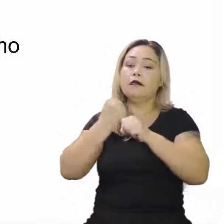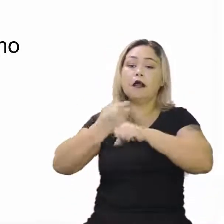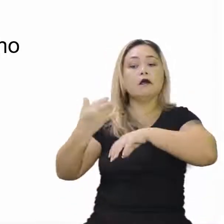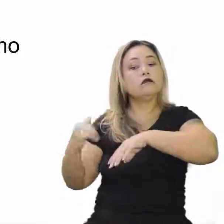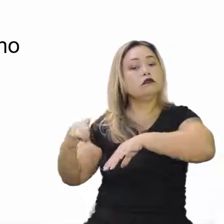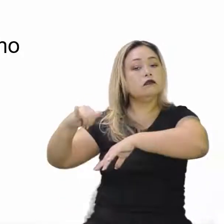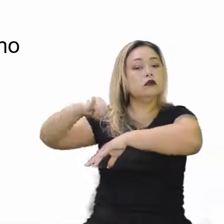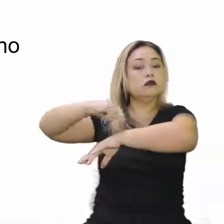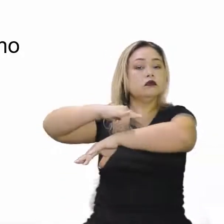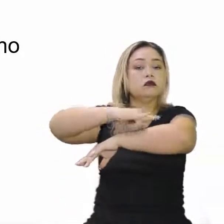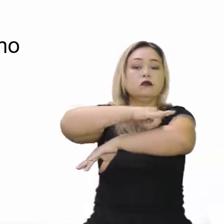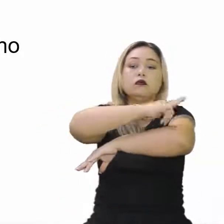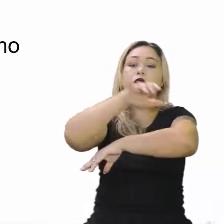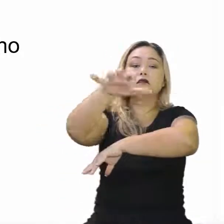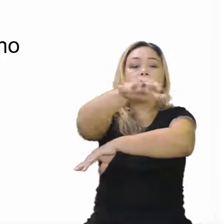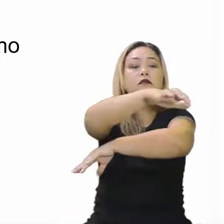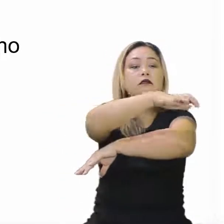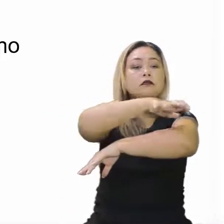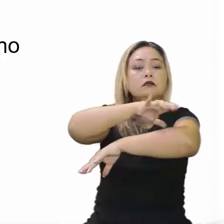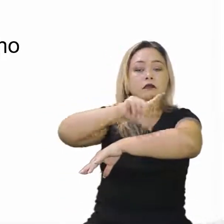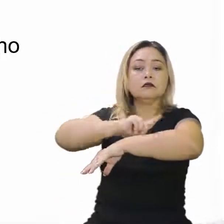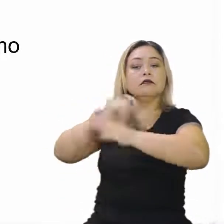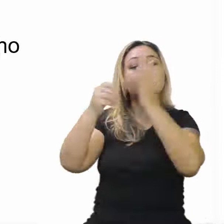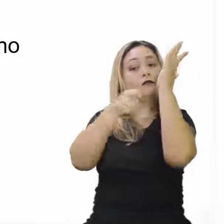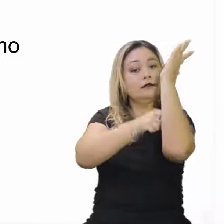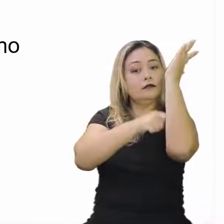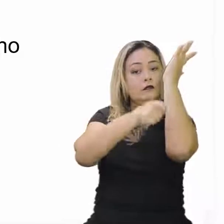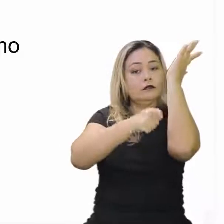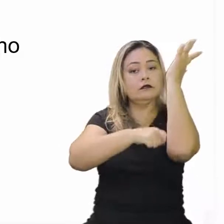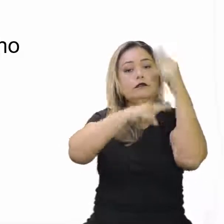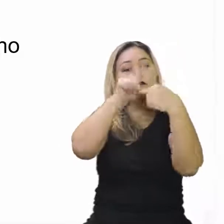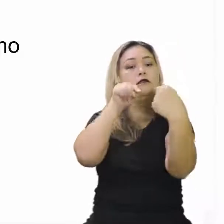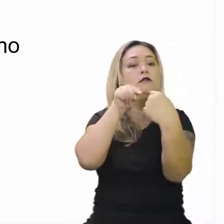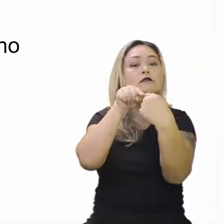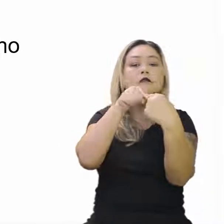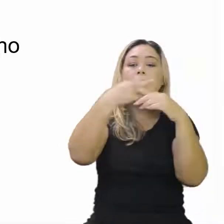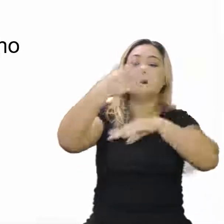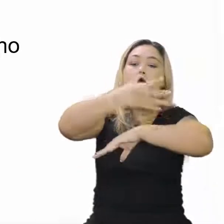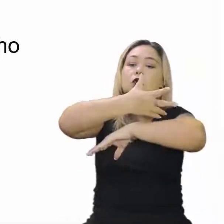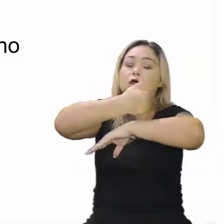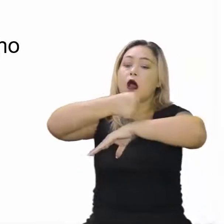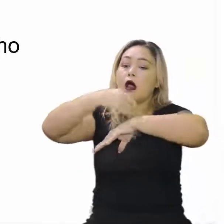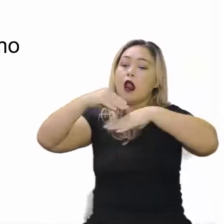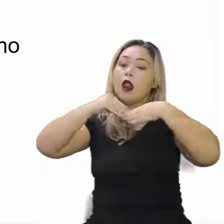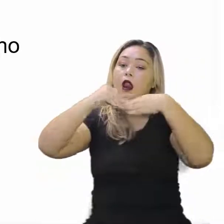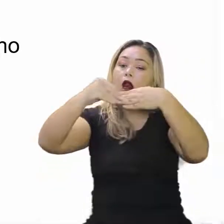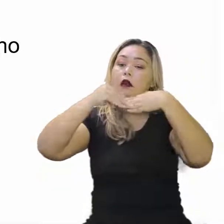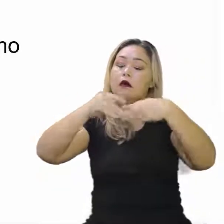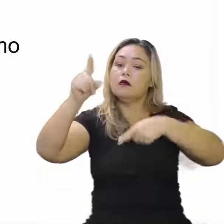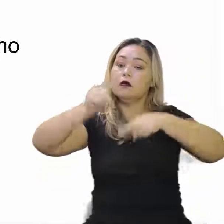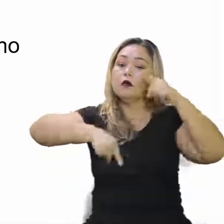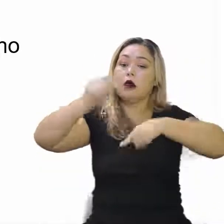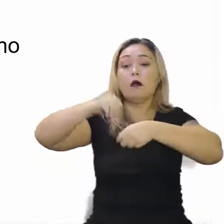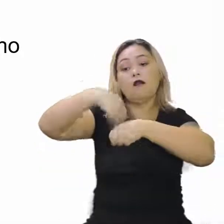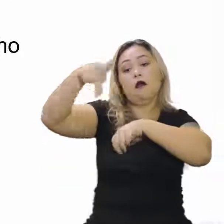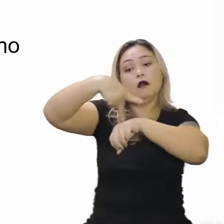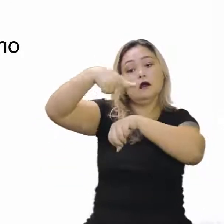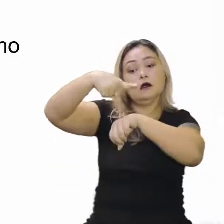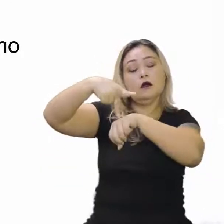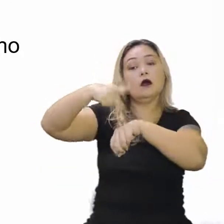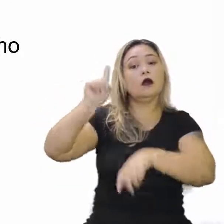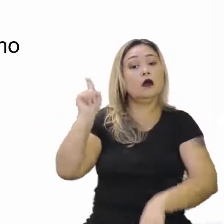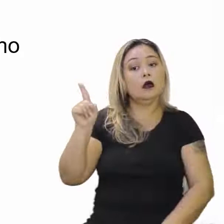aeroportos nas regiões das plantações de seringueiras com a finalidade de escoar o produto para fora do país?